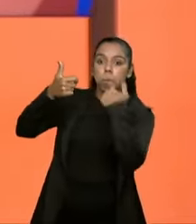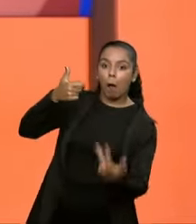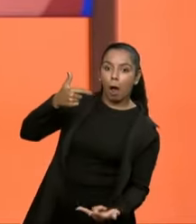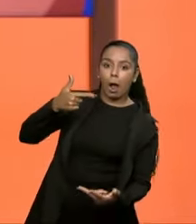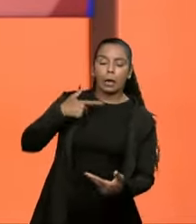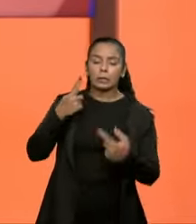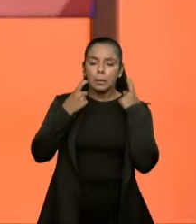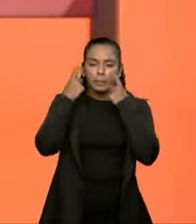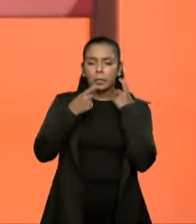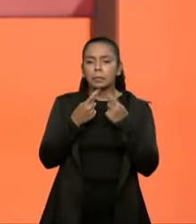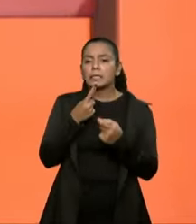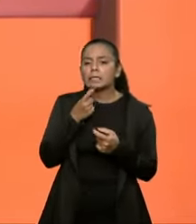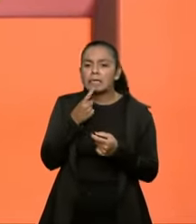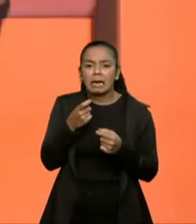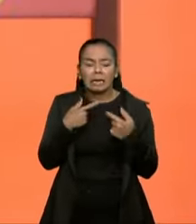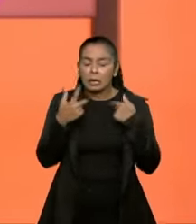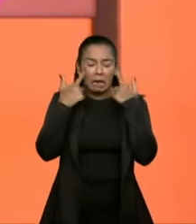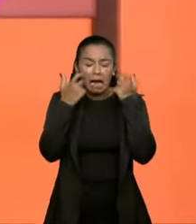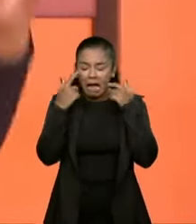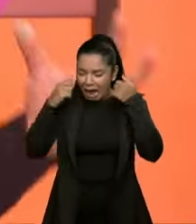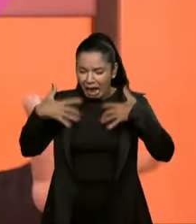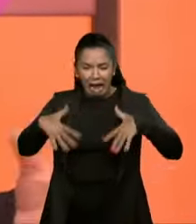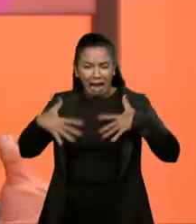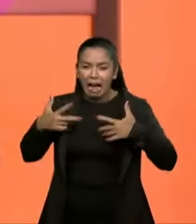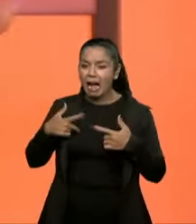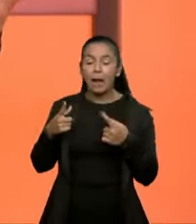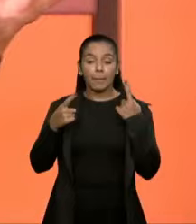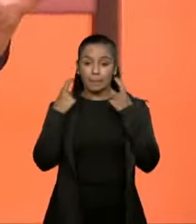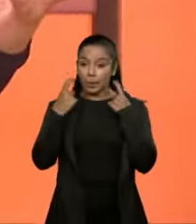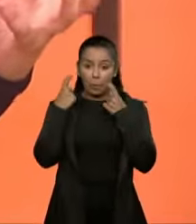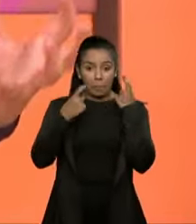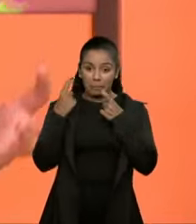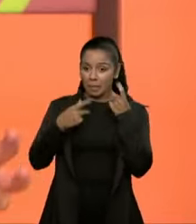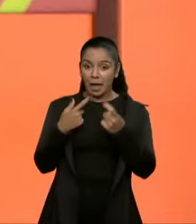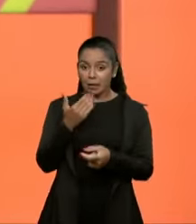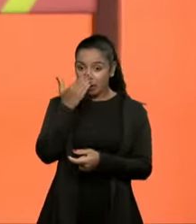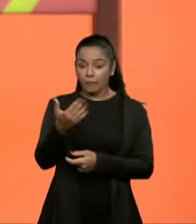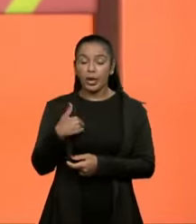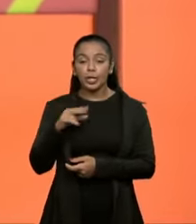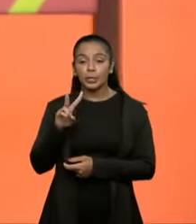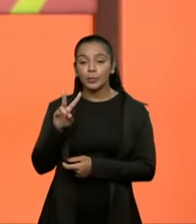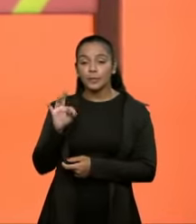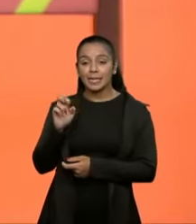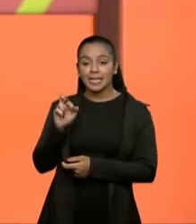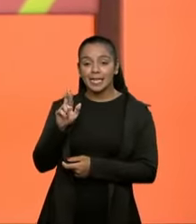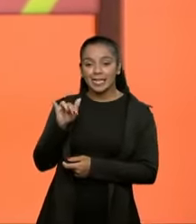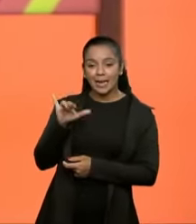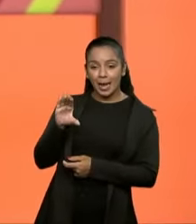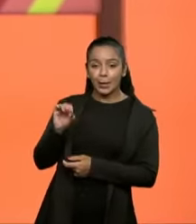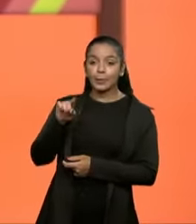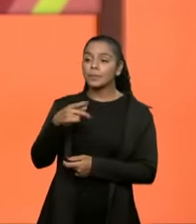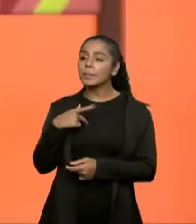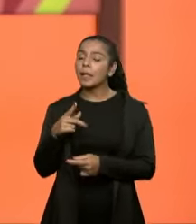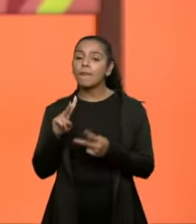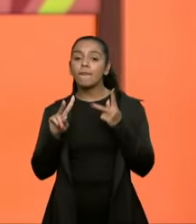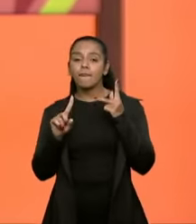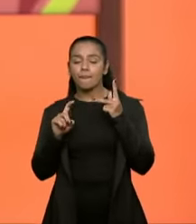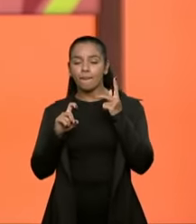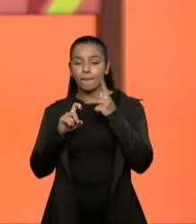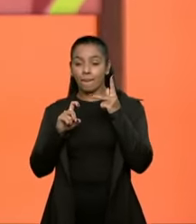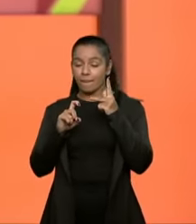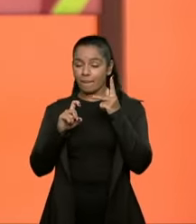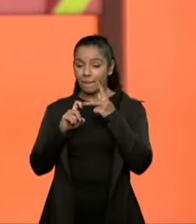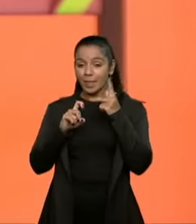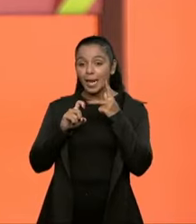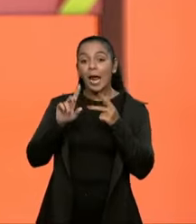ele sangrando um pouquinho, a gente, ai, eu chorando, um drama de novela na porta do veterinário. Aí a veterinária foi, atendeu, não sei o que, não, ele tá ótimo.